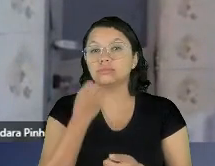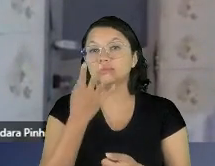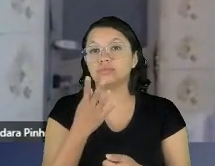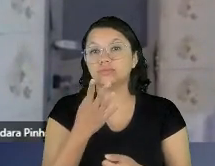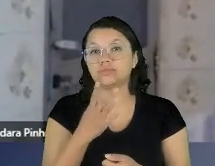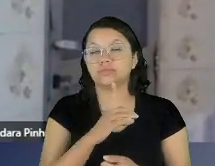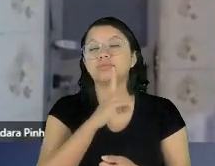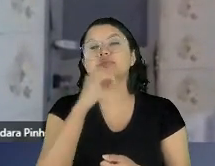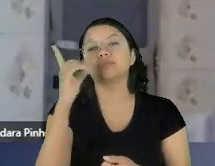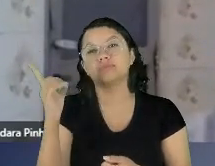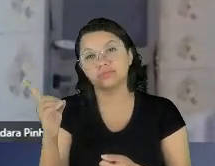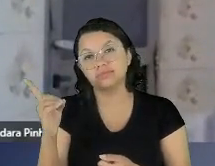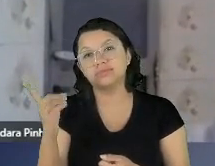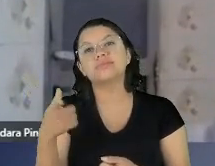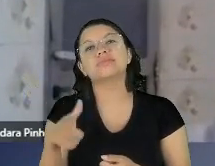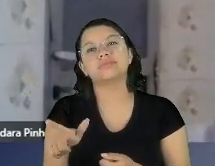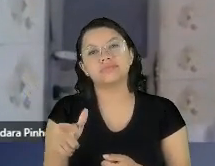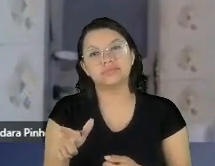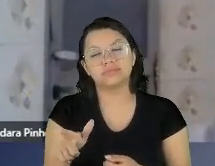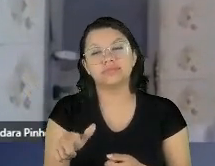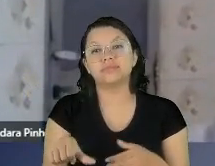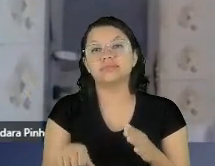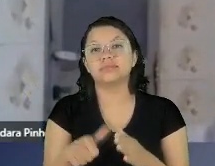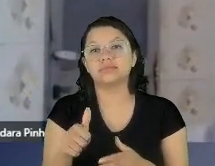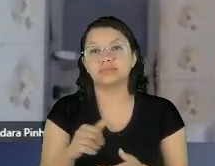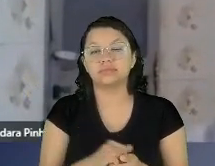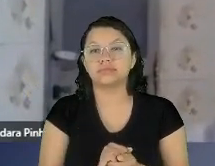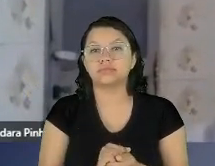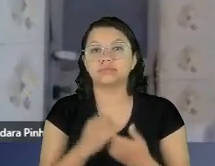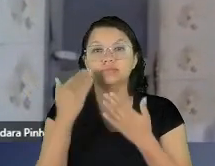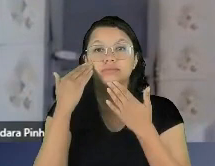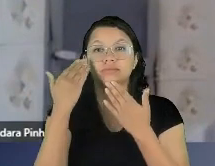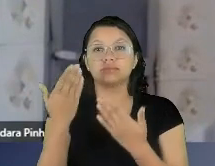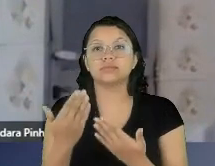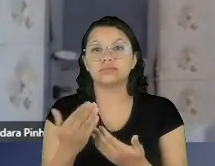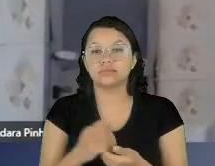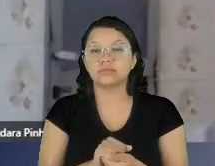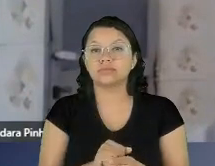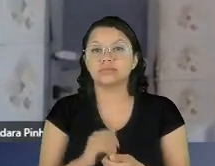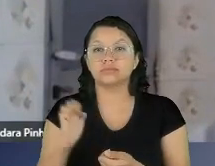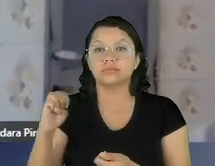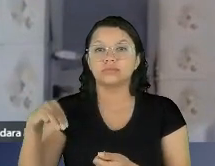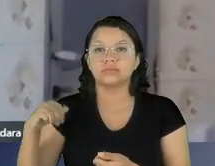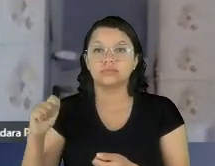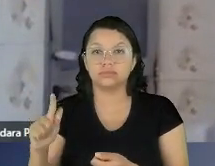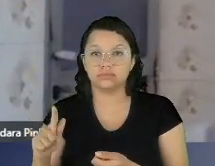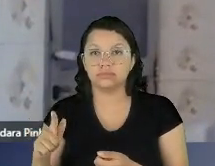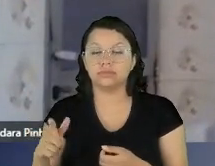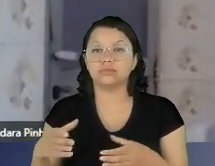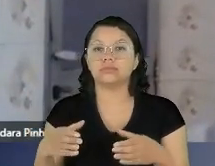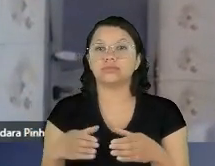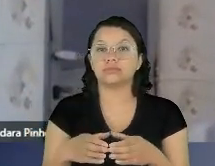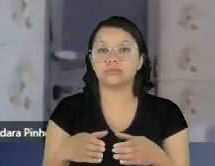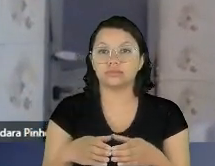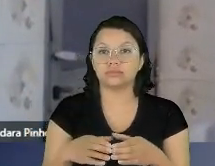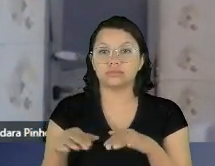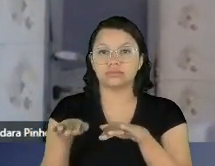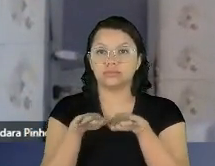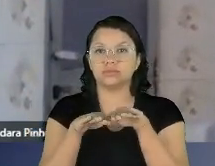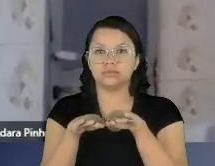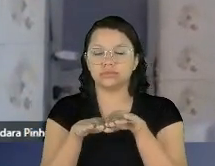Bom dia de novo. Primeiramente, agradeço a EMAG, a Comissão de Equidade de Gênero